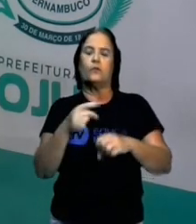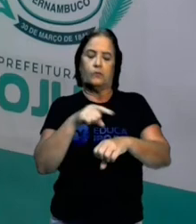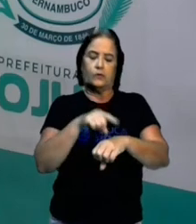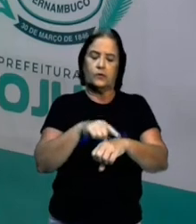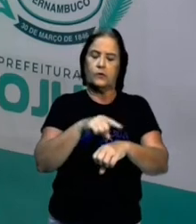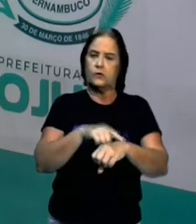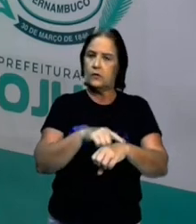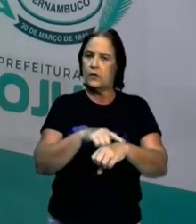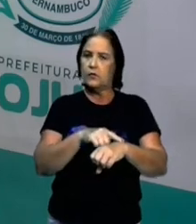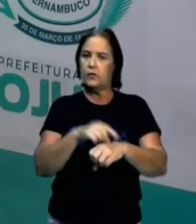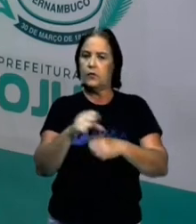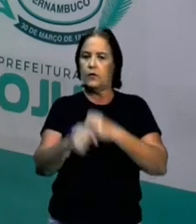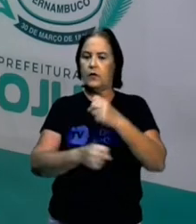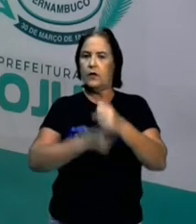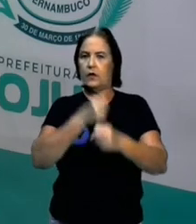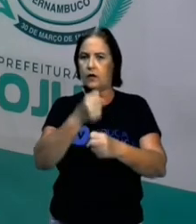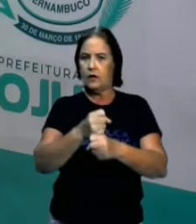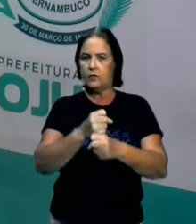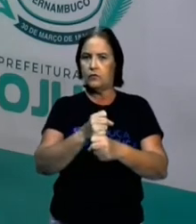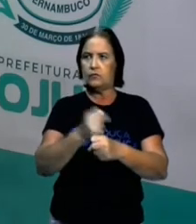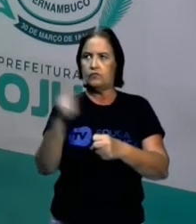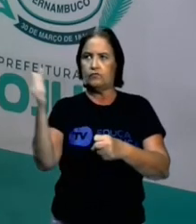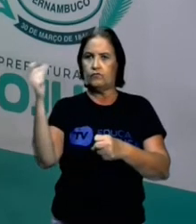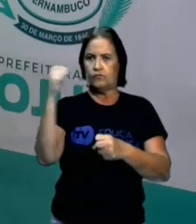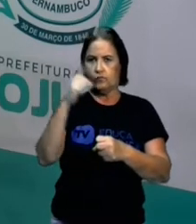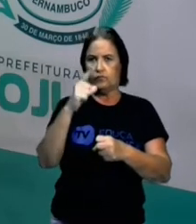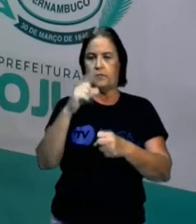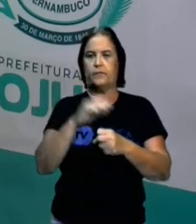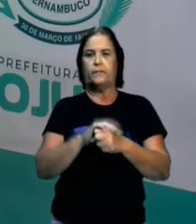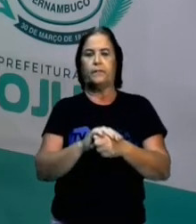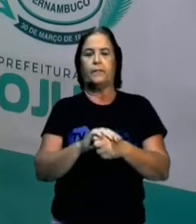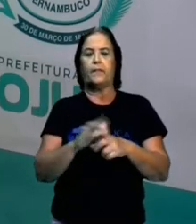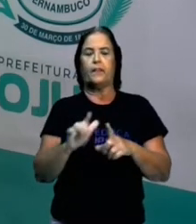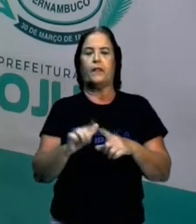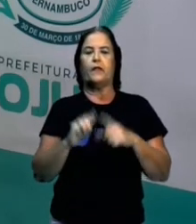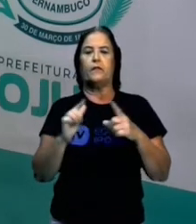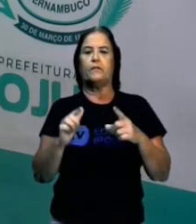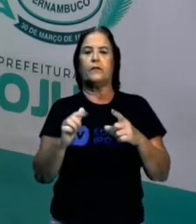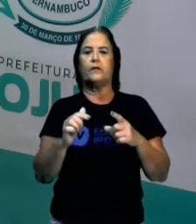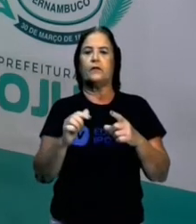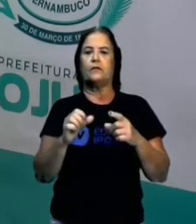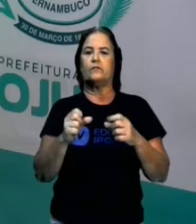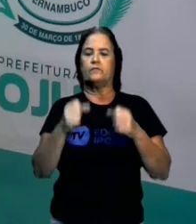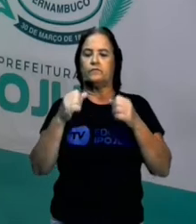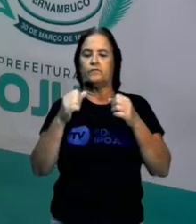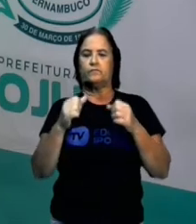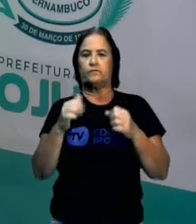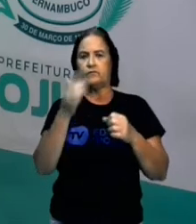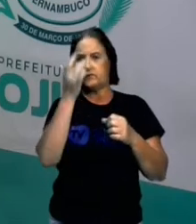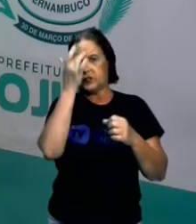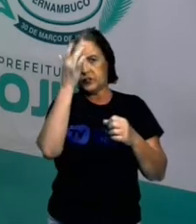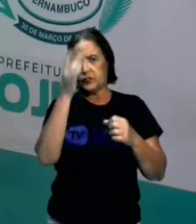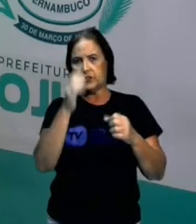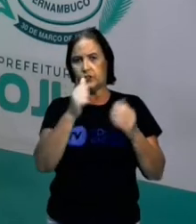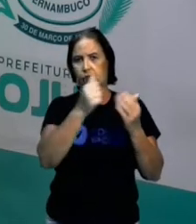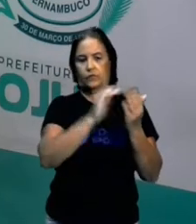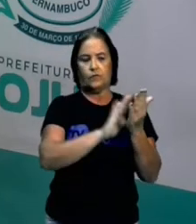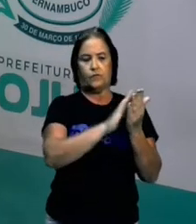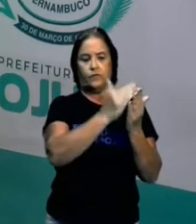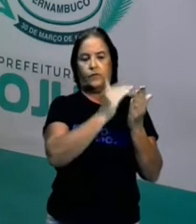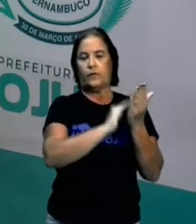é chamado de ano solar. Para facilitar o nosso calendário, arredonda o ano